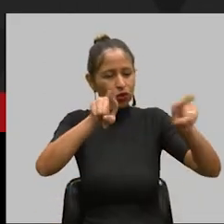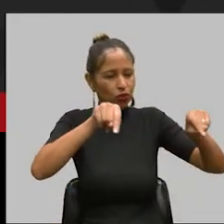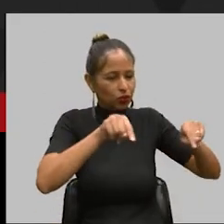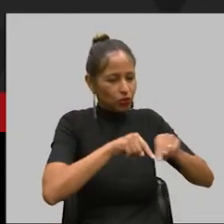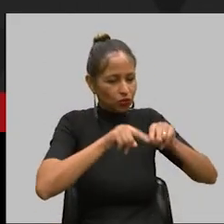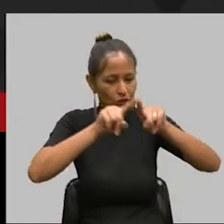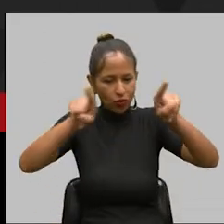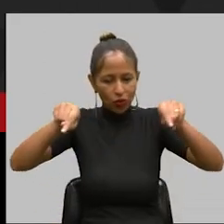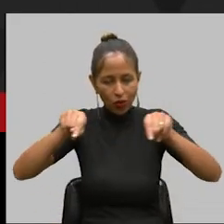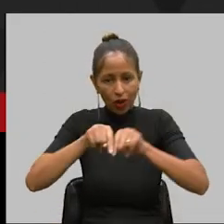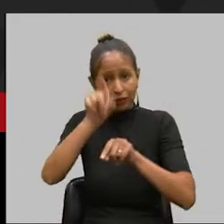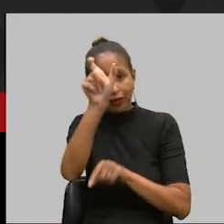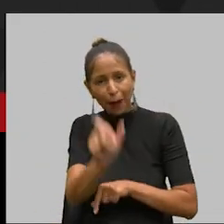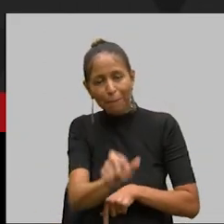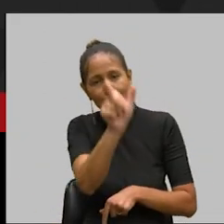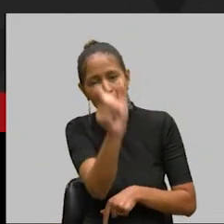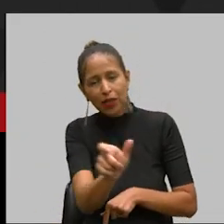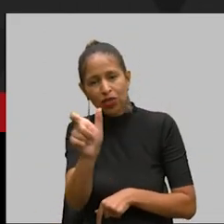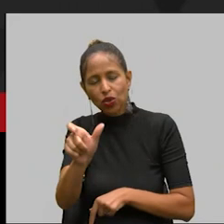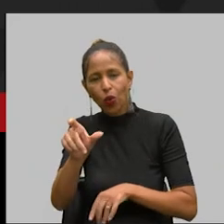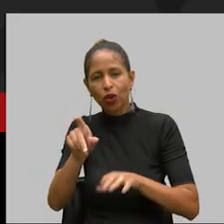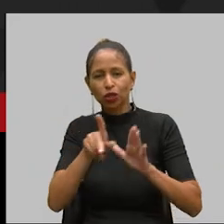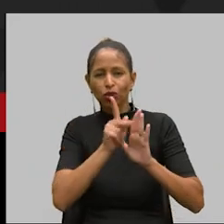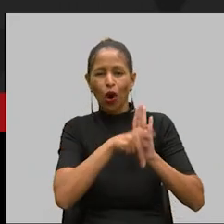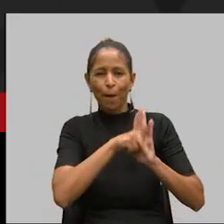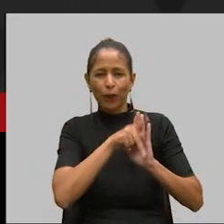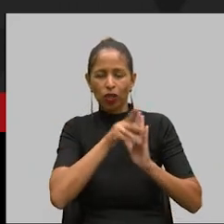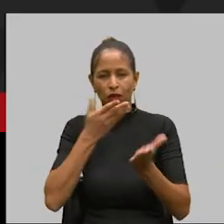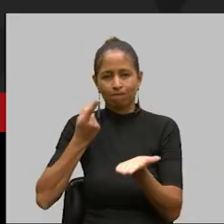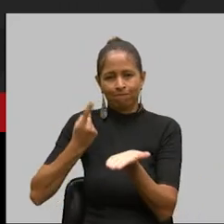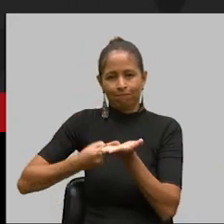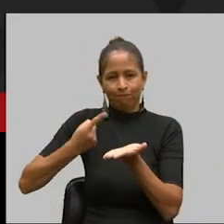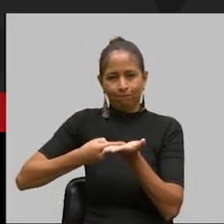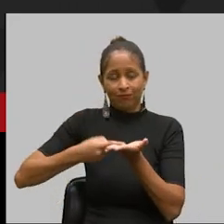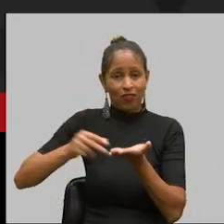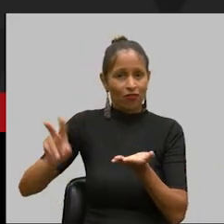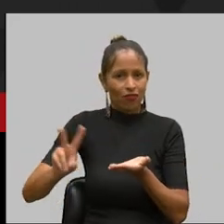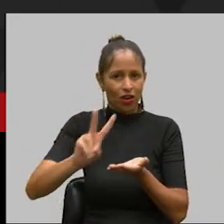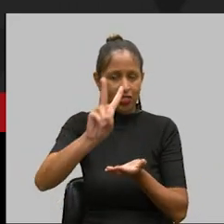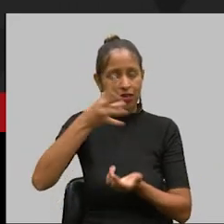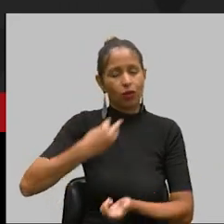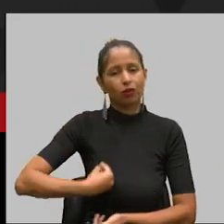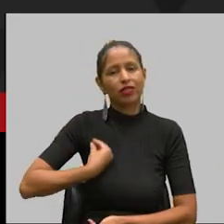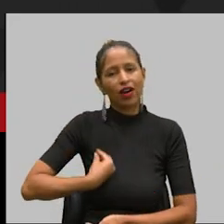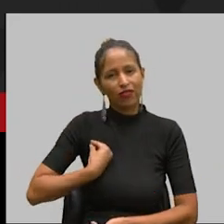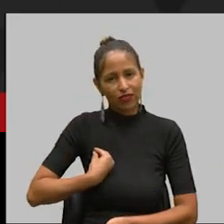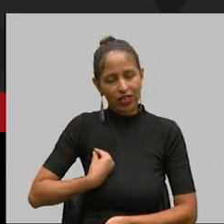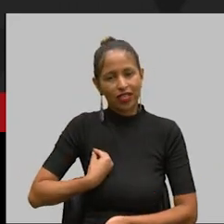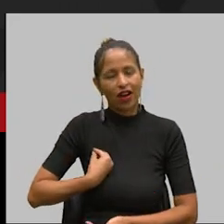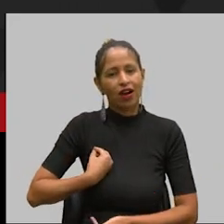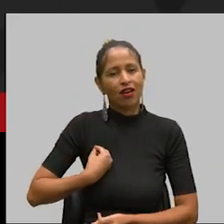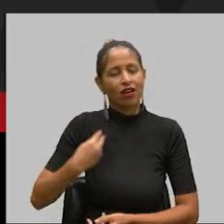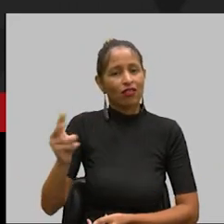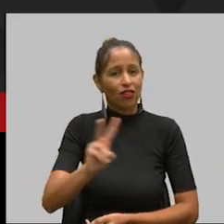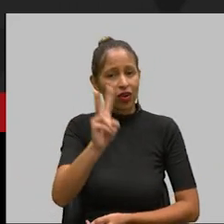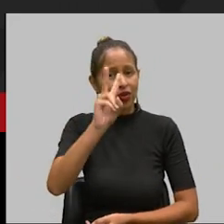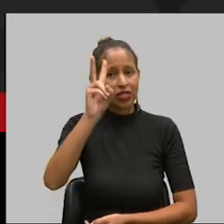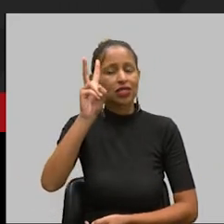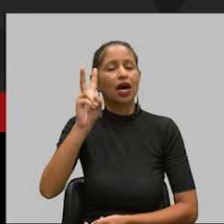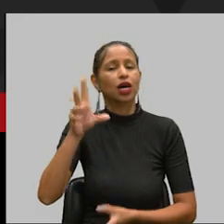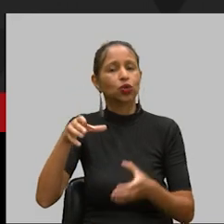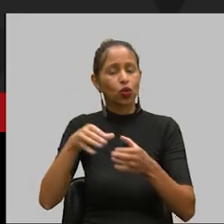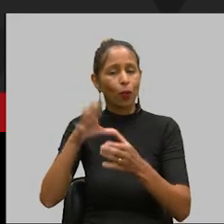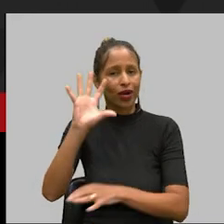humanização dos sujeitos e de um projeto comprometido com a valorização da vida e com a valorização das da